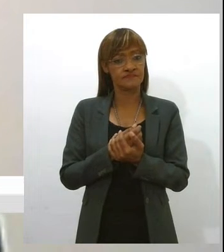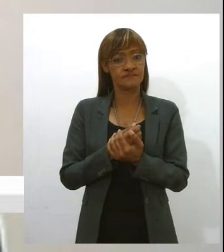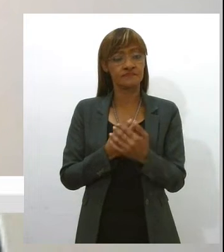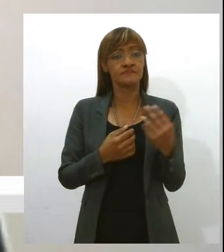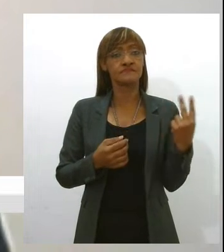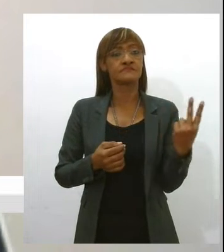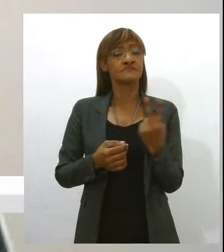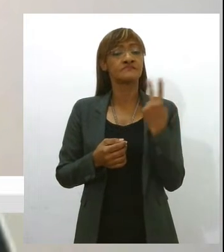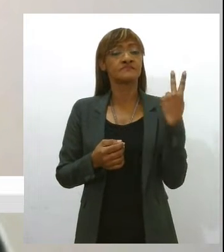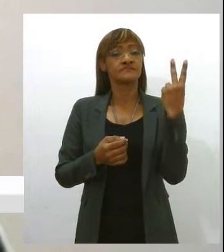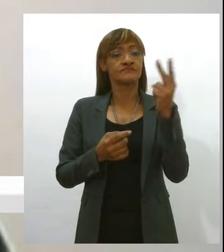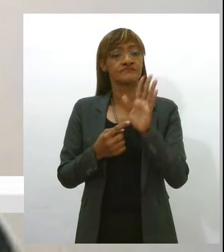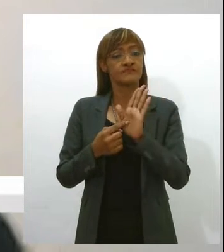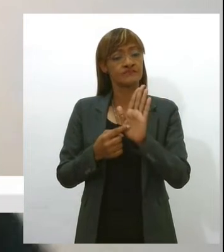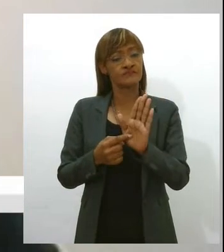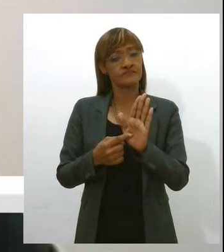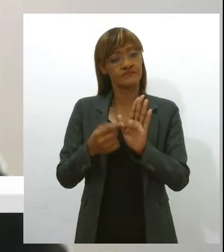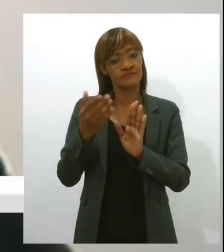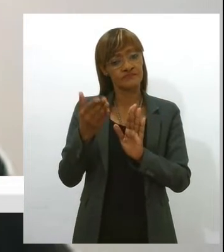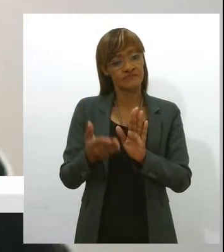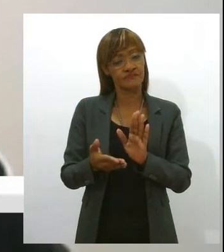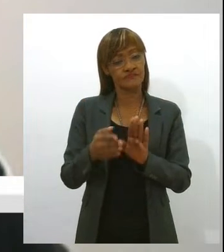gente acha legal. Mas aí também